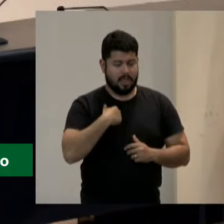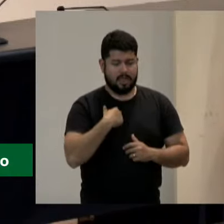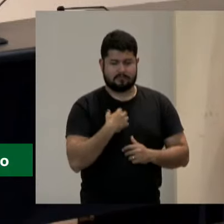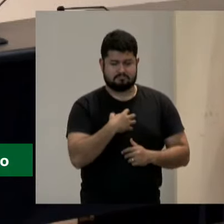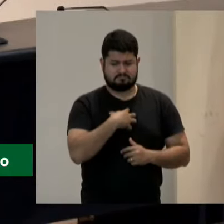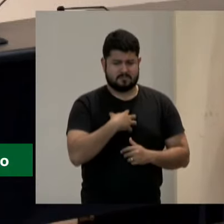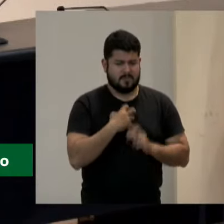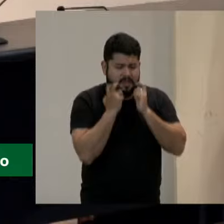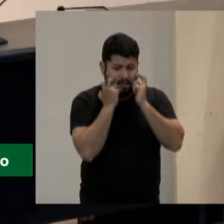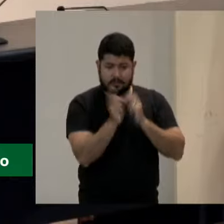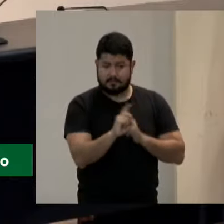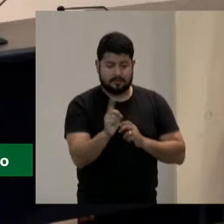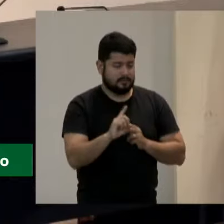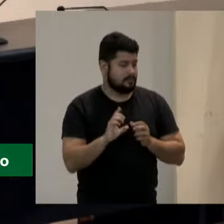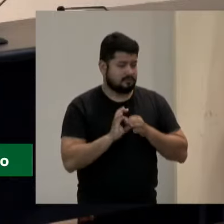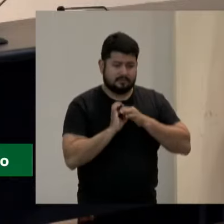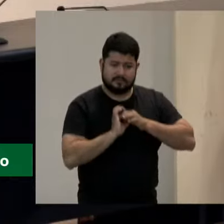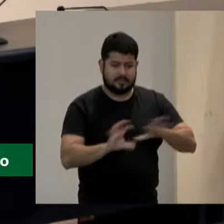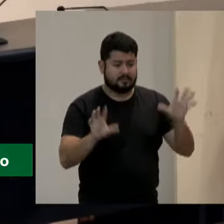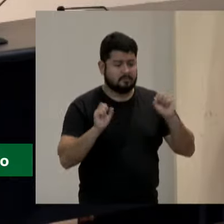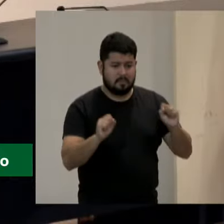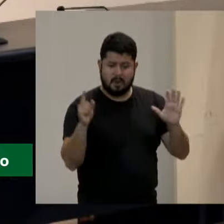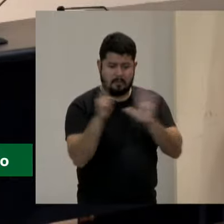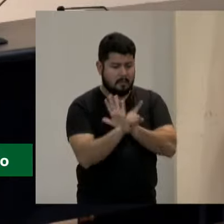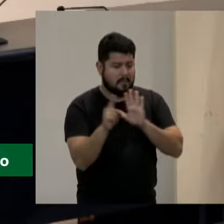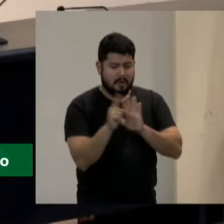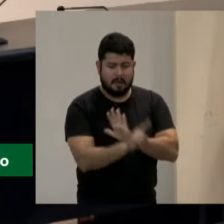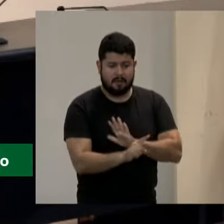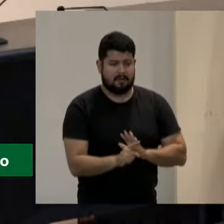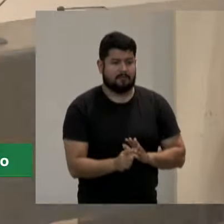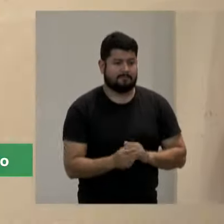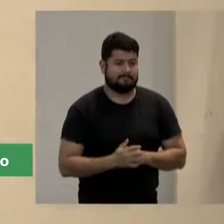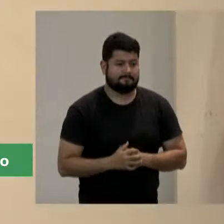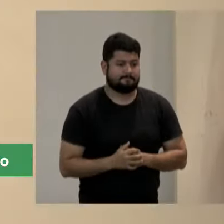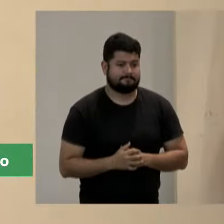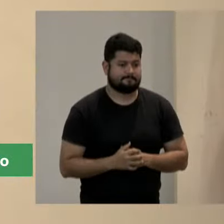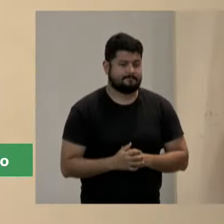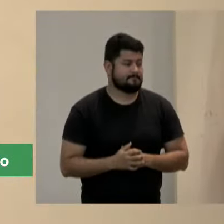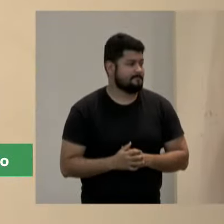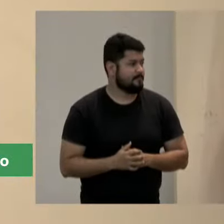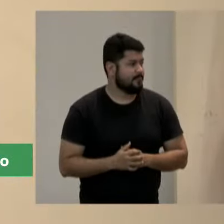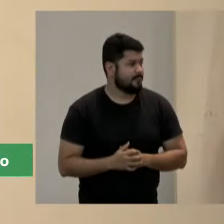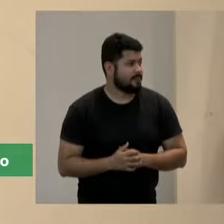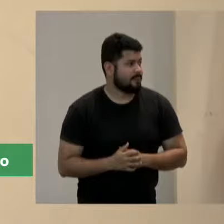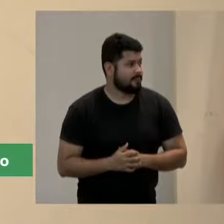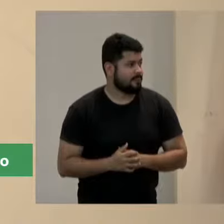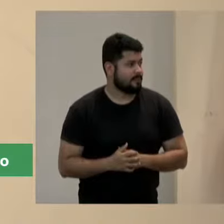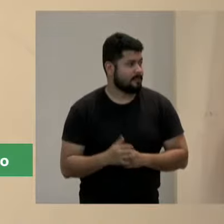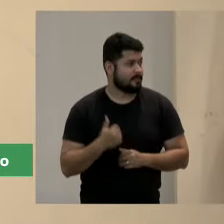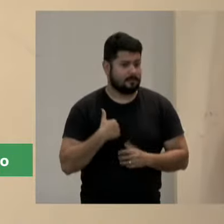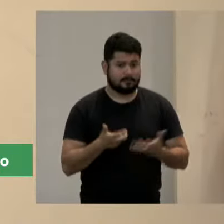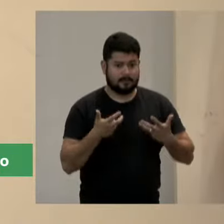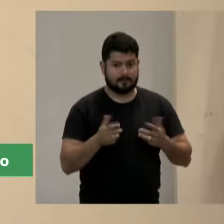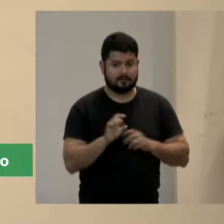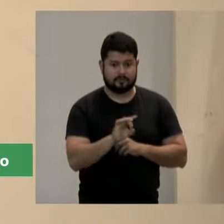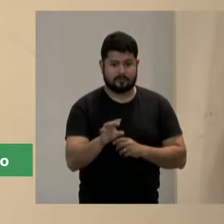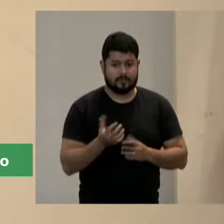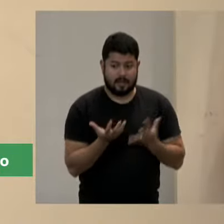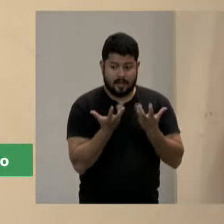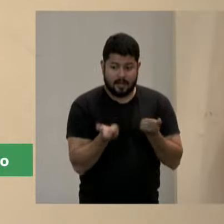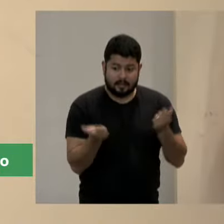constrangimento. Fique à vontade, pergunte o que quiser, fale o que quiser. Eu só quero exercer o meu direito de ser aceito e